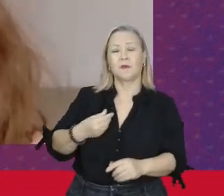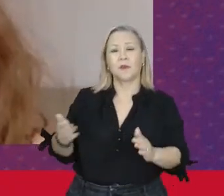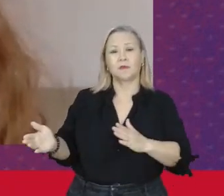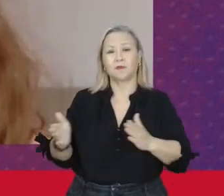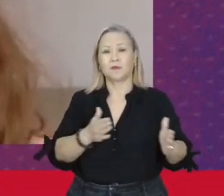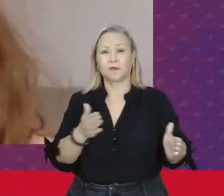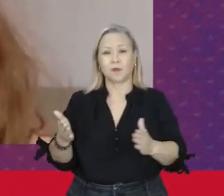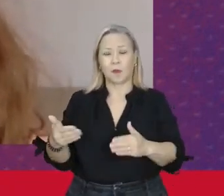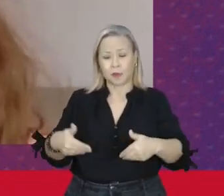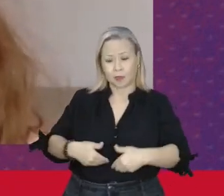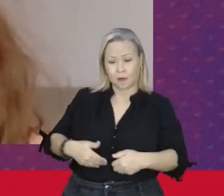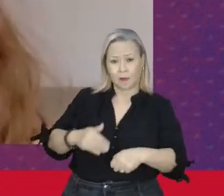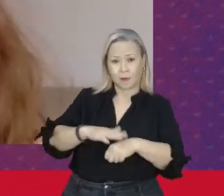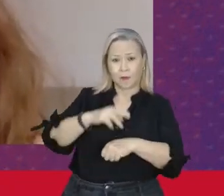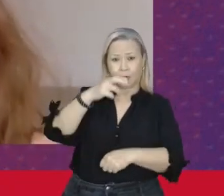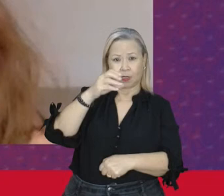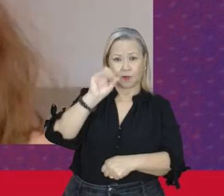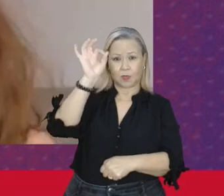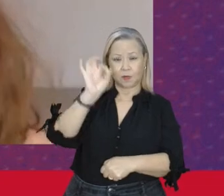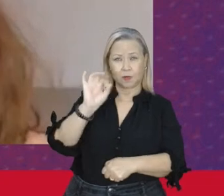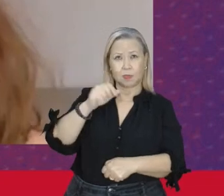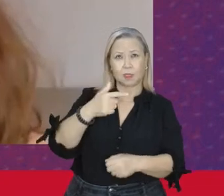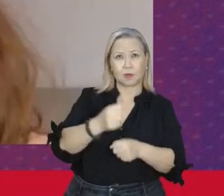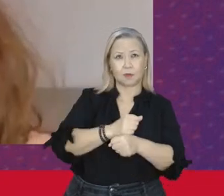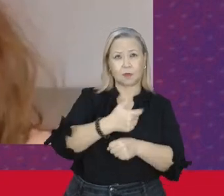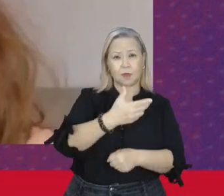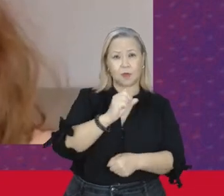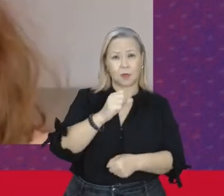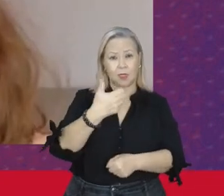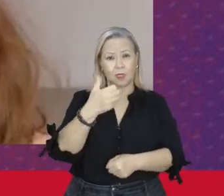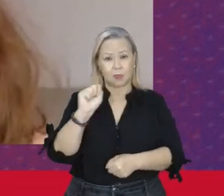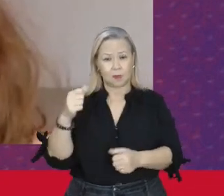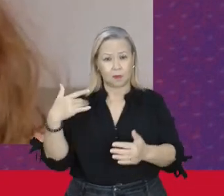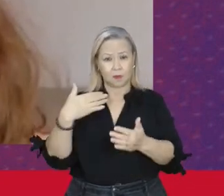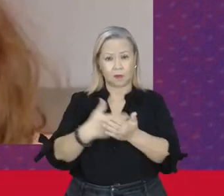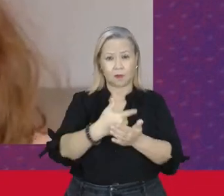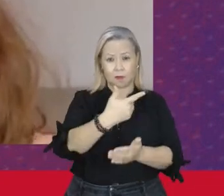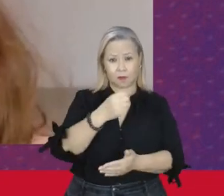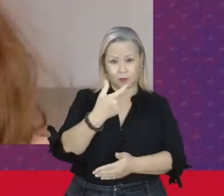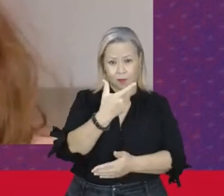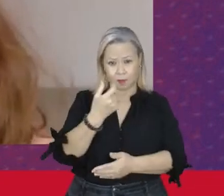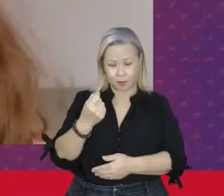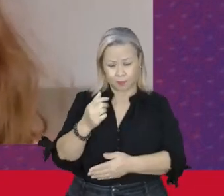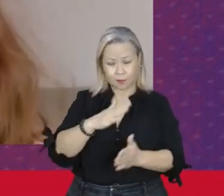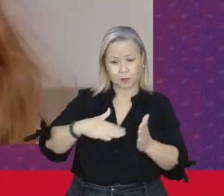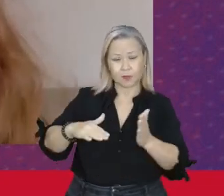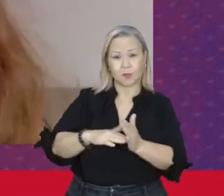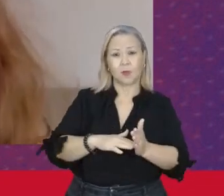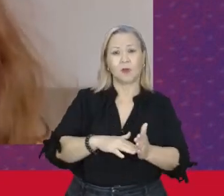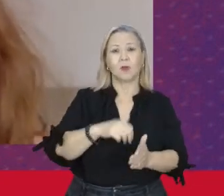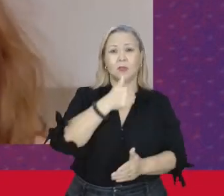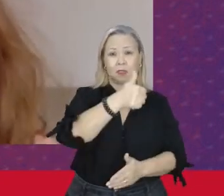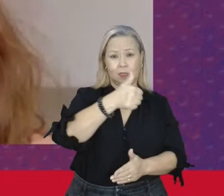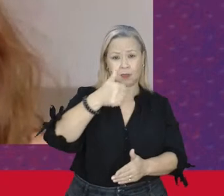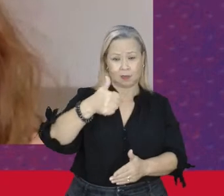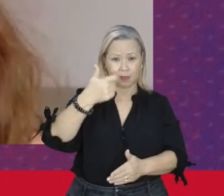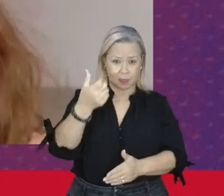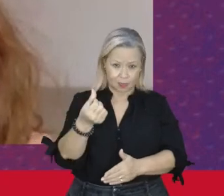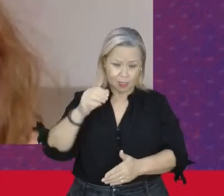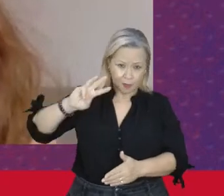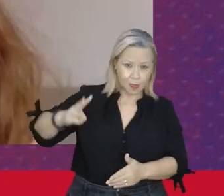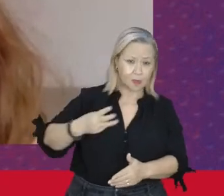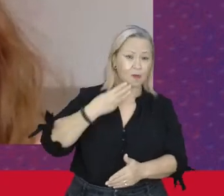mais de 50% entre 2018 e 2020. E, ao todo, são mais de 116 milhões de brasileiras